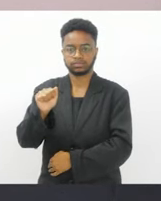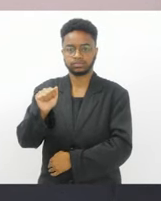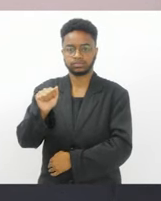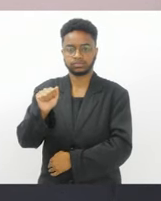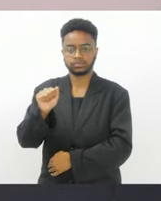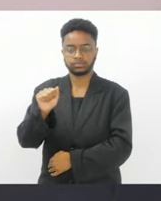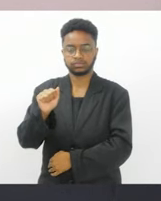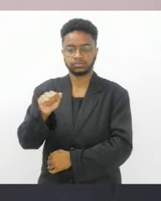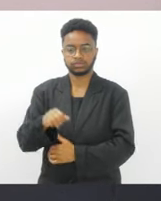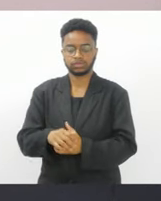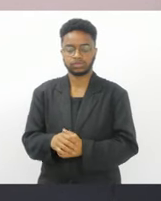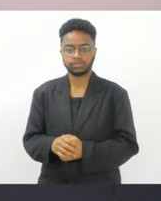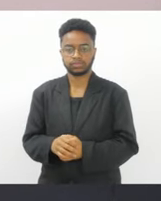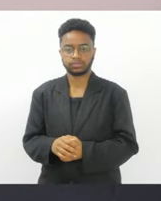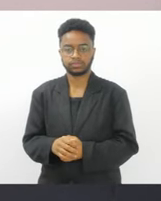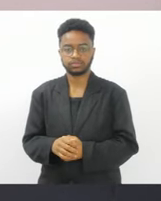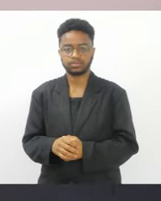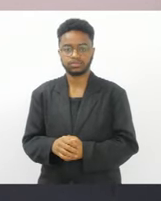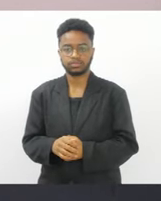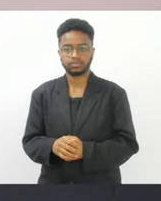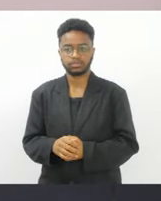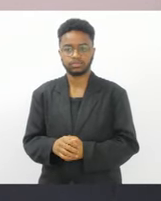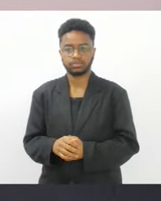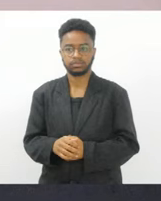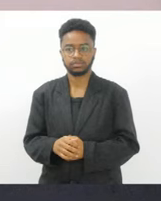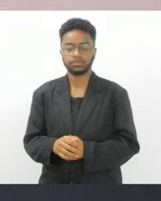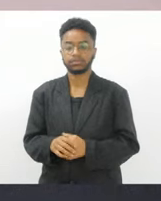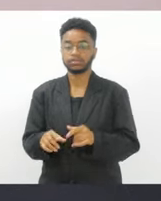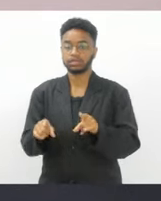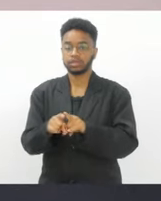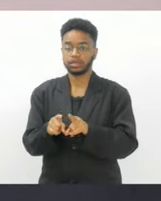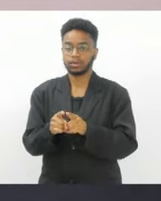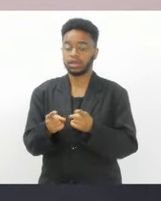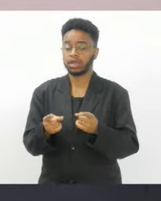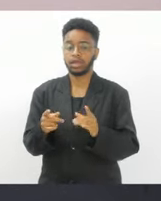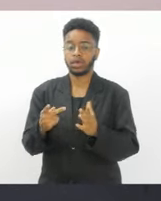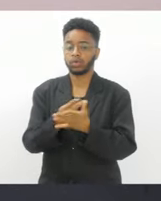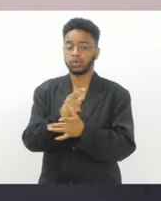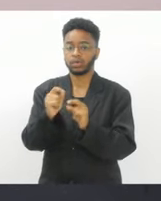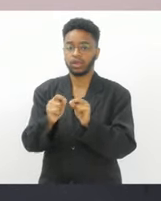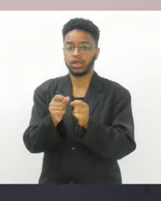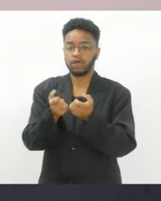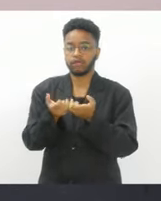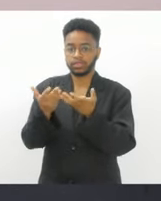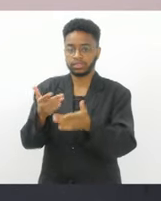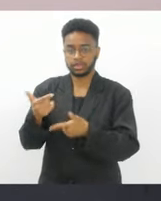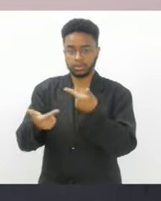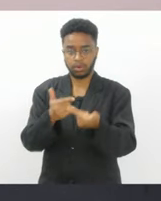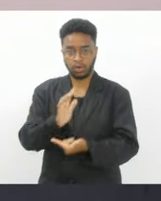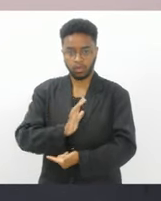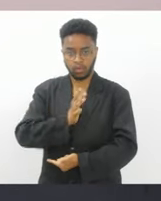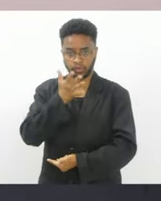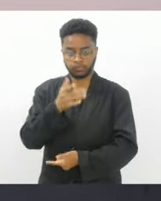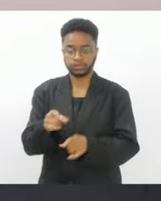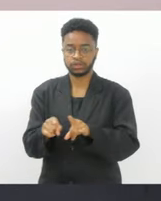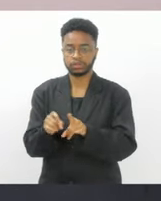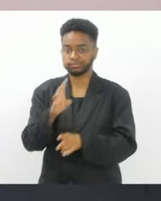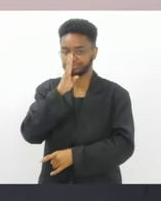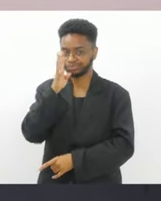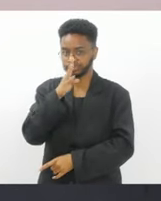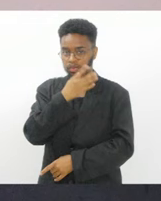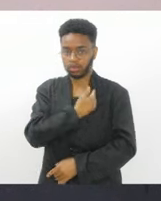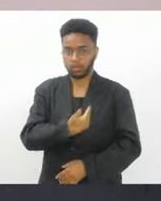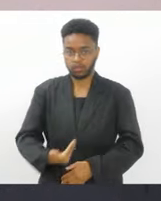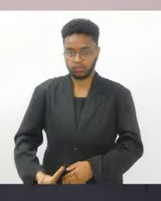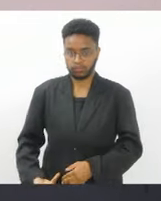de Serviço Horrorosa que faz a Supervia e a negligência do governo